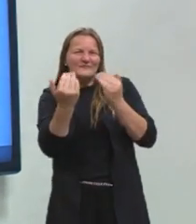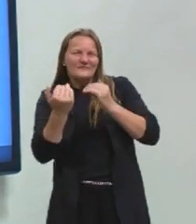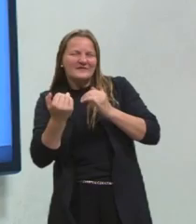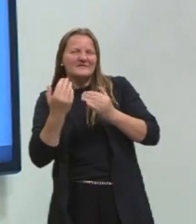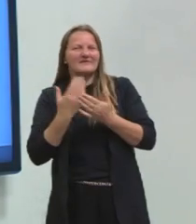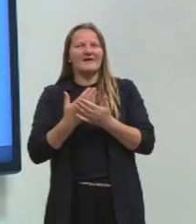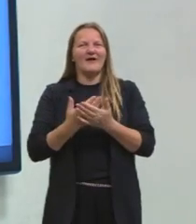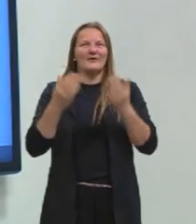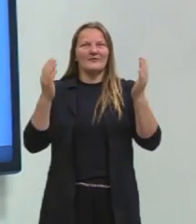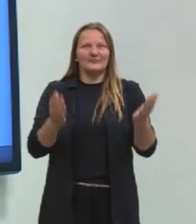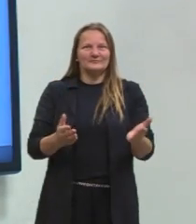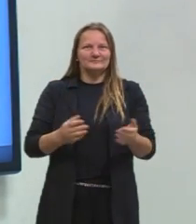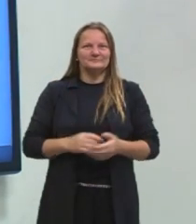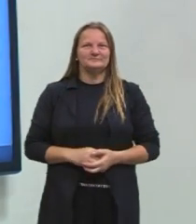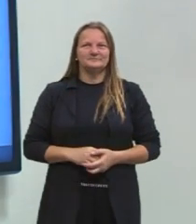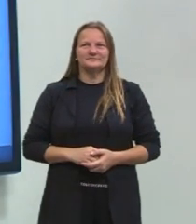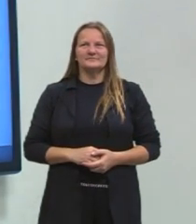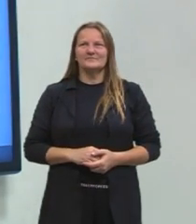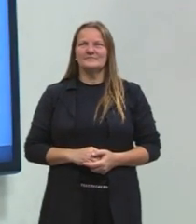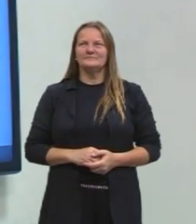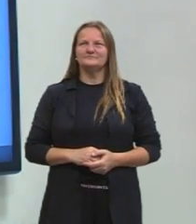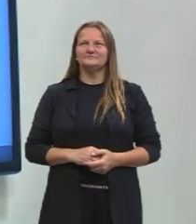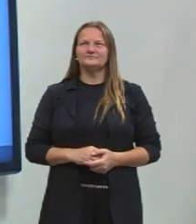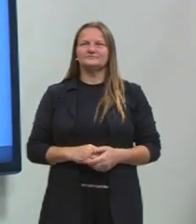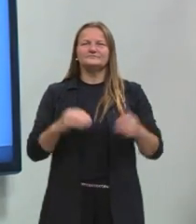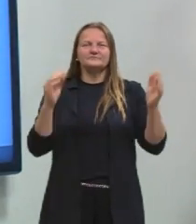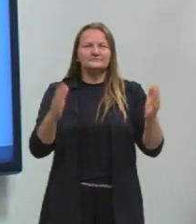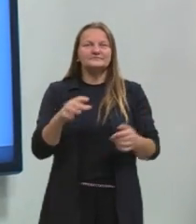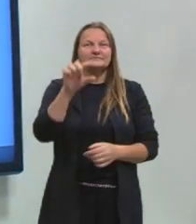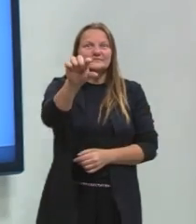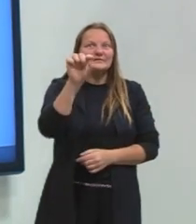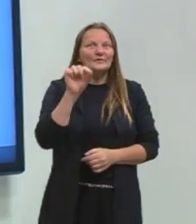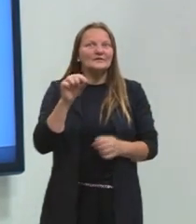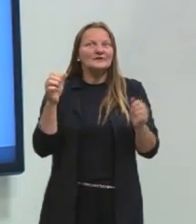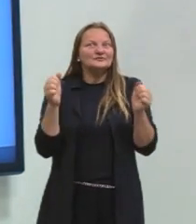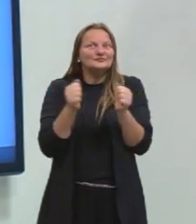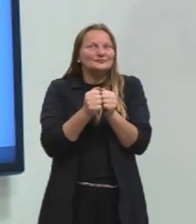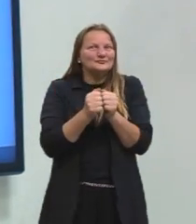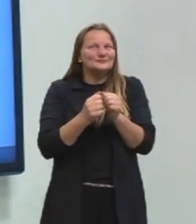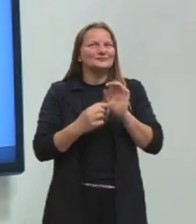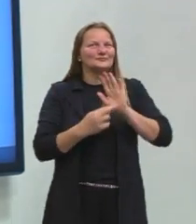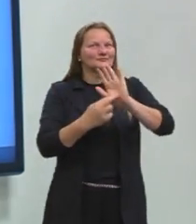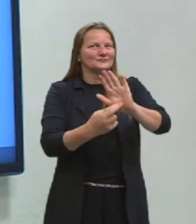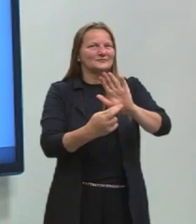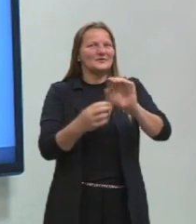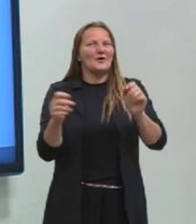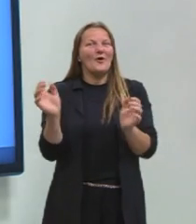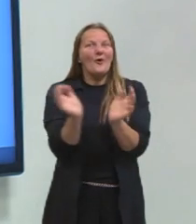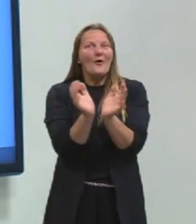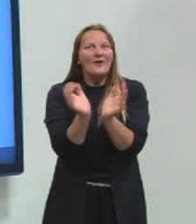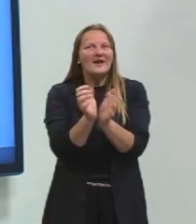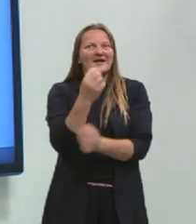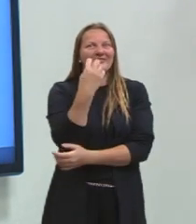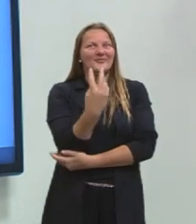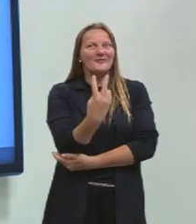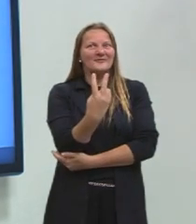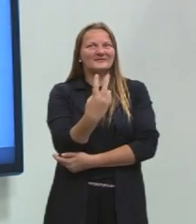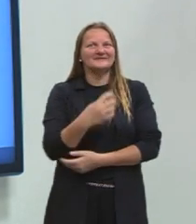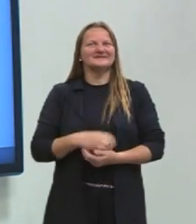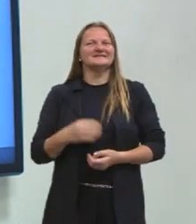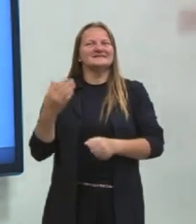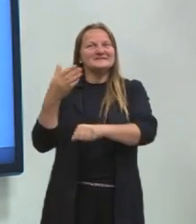aula de hoje hoje eu vou convidar para se apresentar aqui também os meus colegas que vão participar